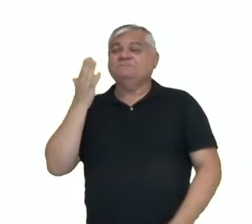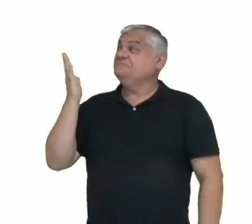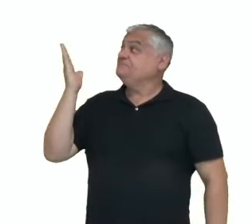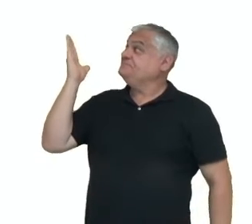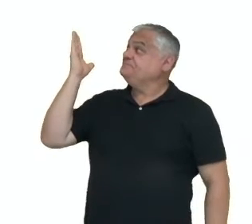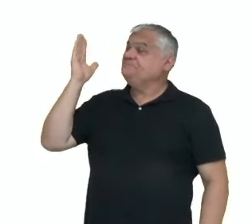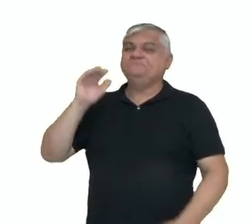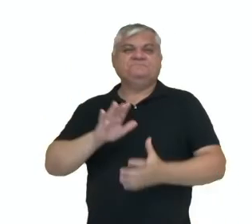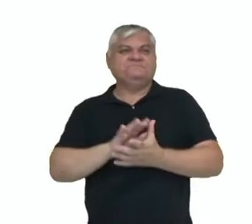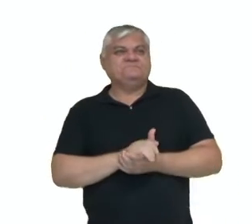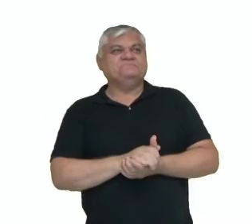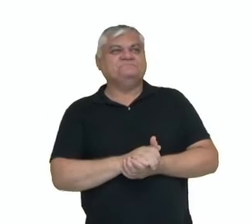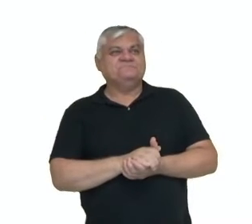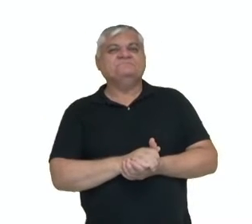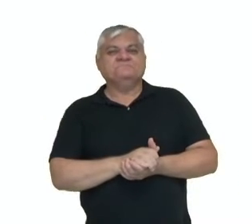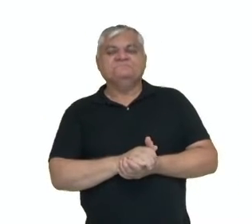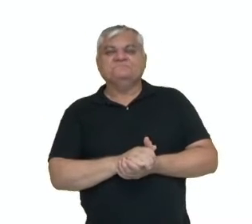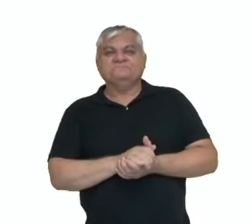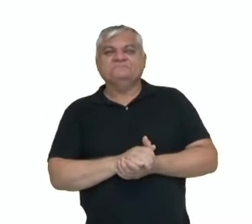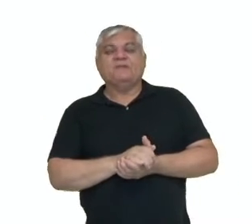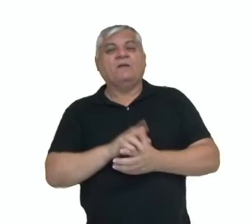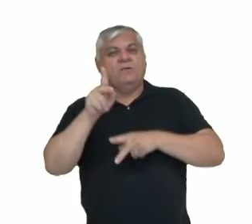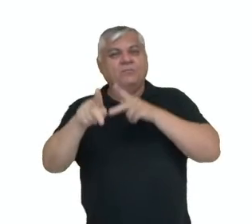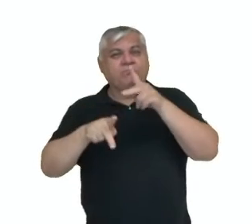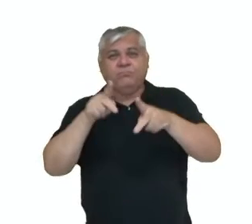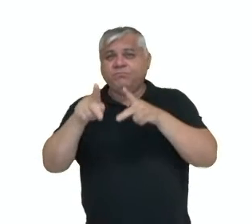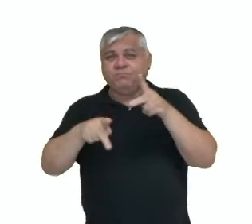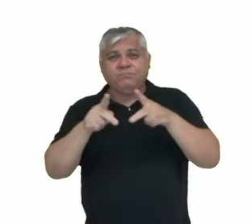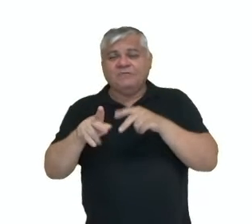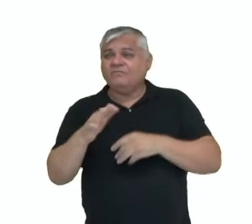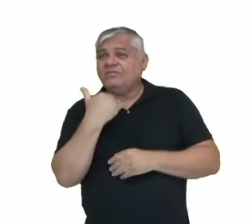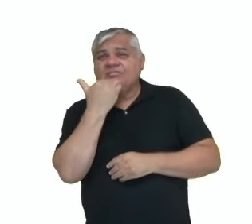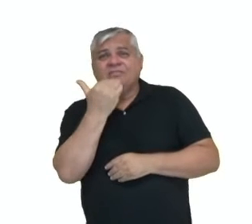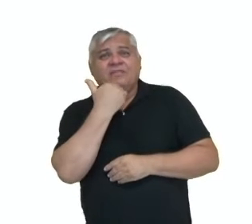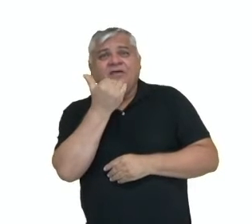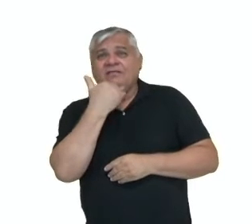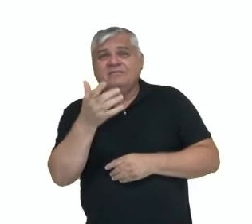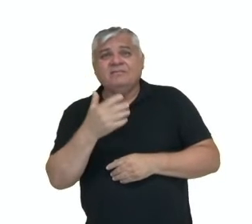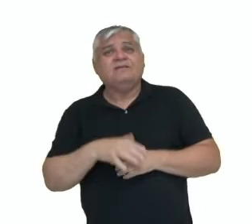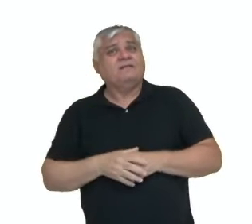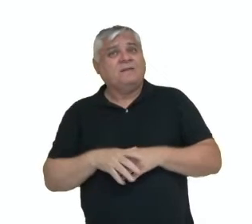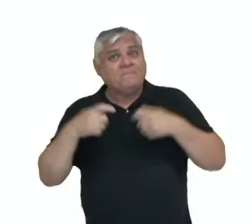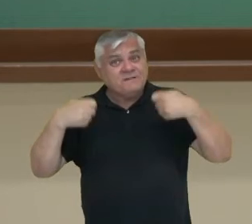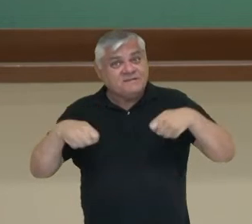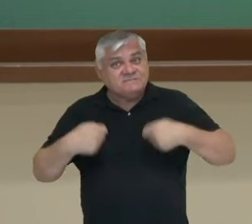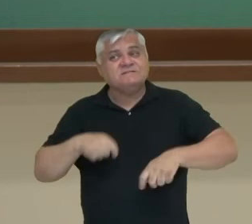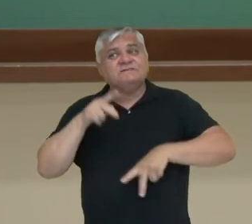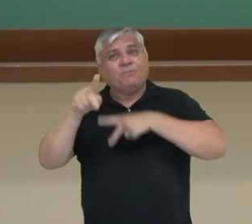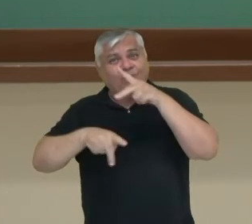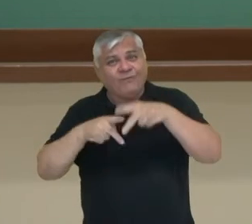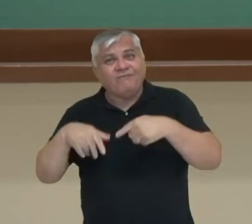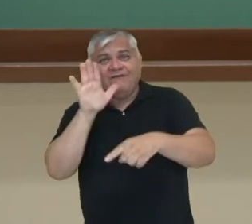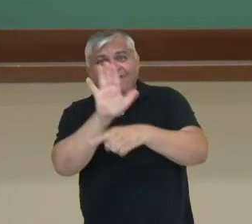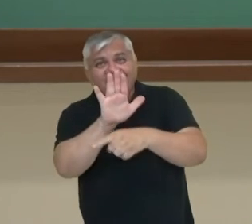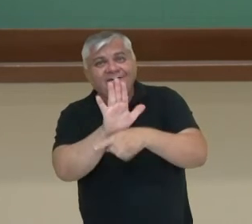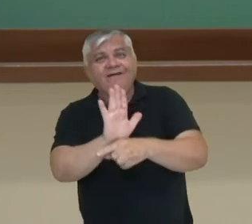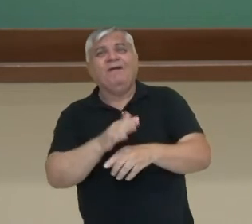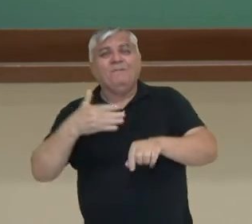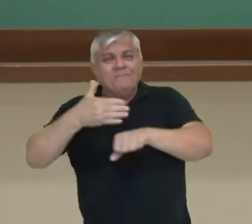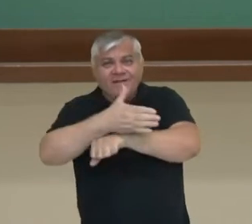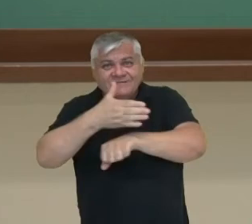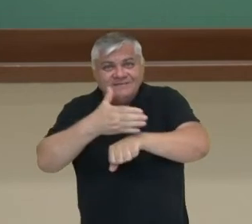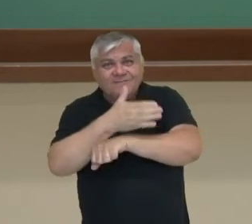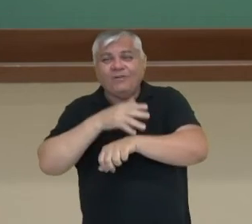aqui colocando: Constituinte sem povo não se cria nada de novo, exigindo justamente a participação